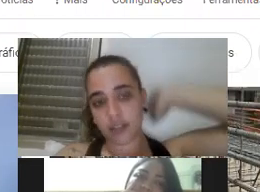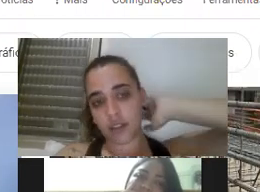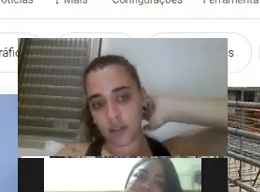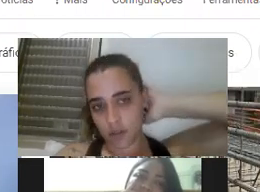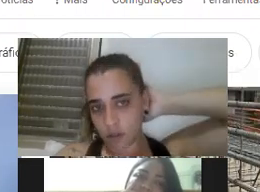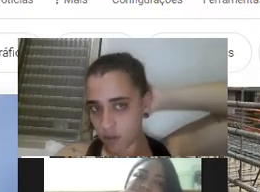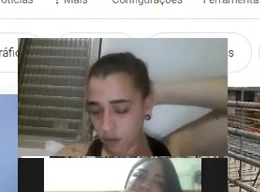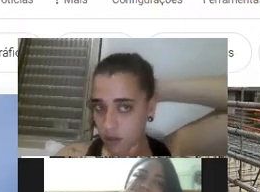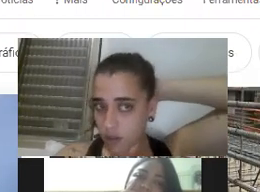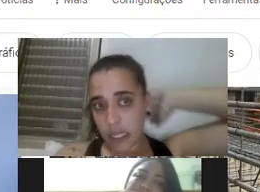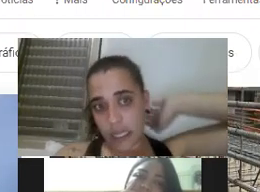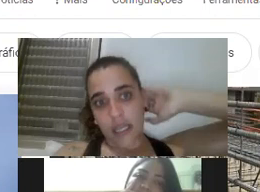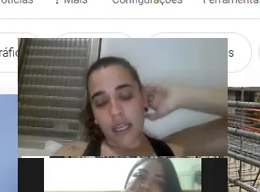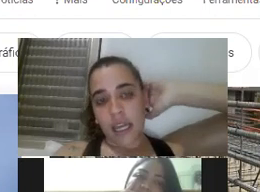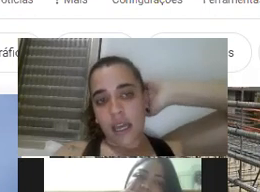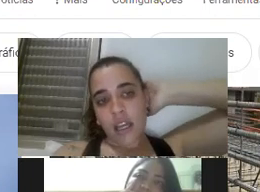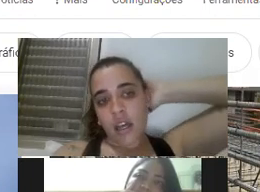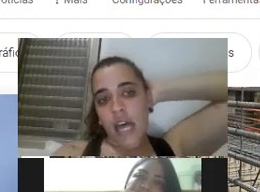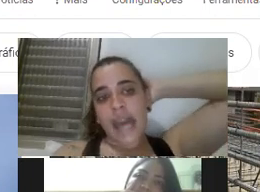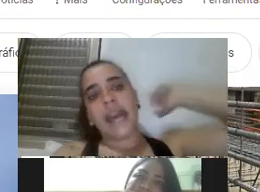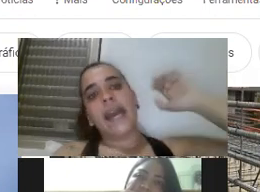já. Ah, tá.